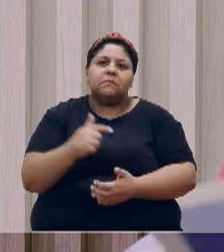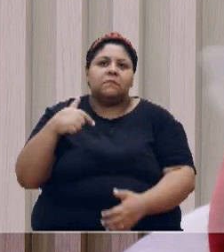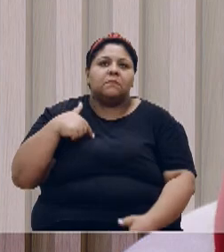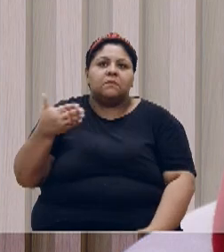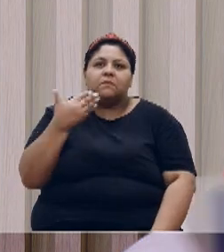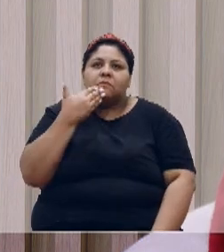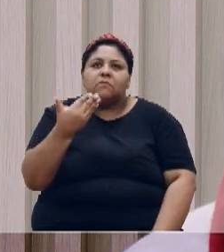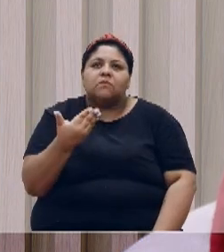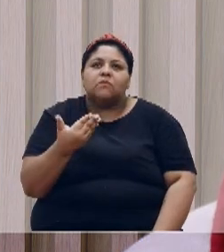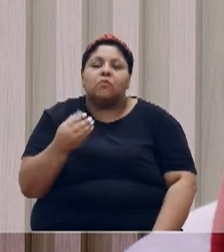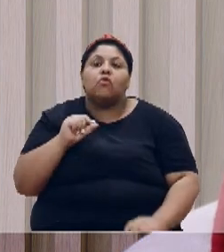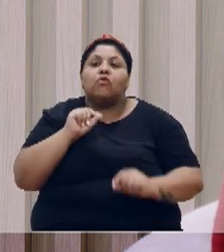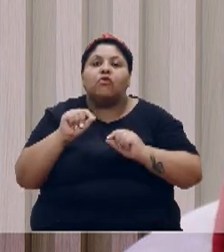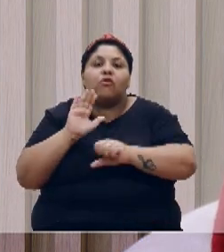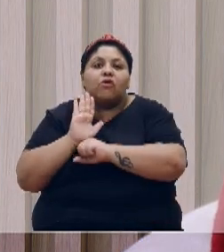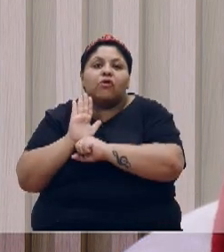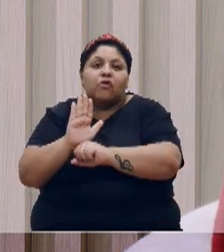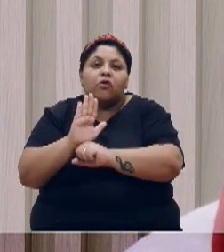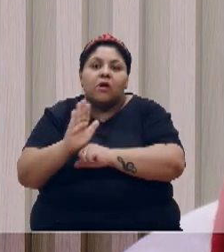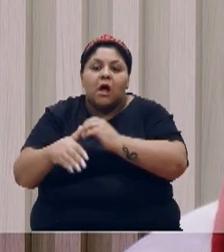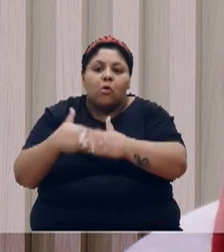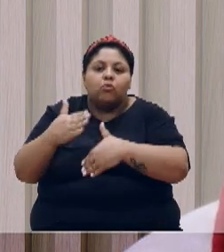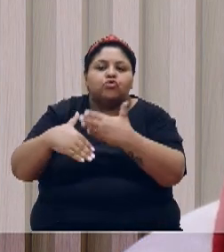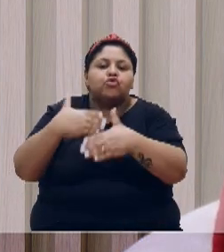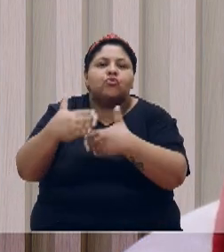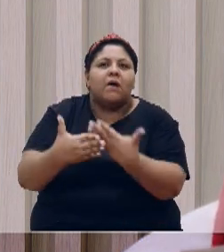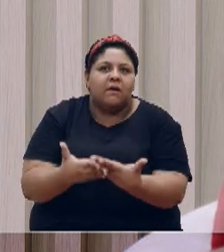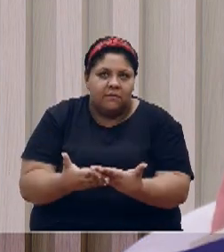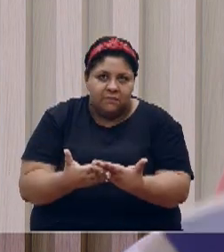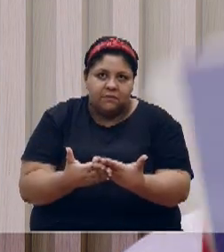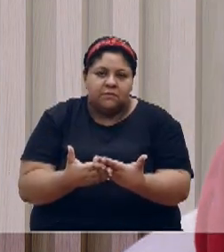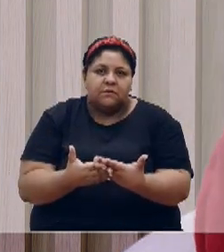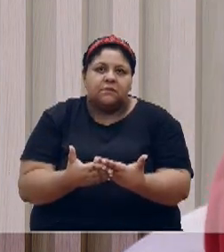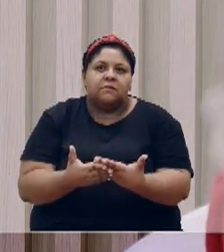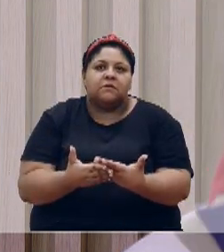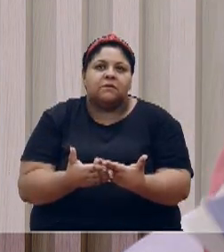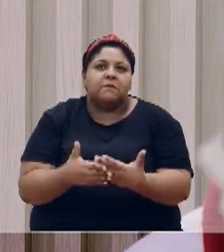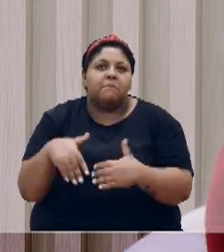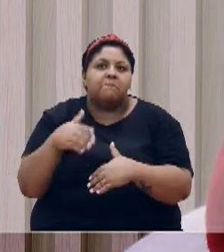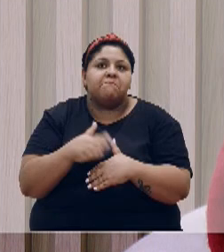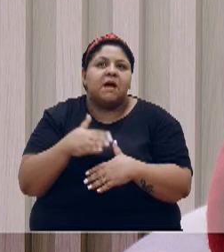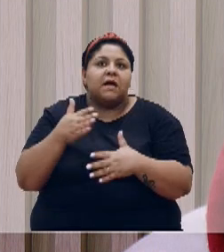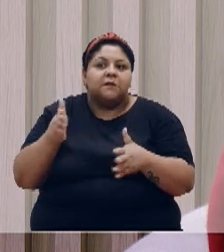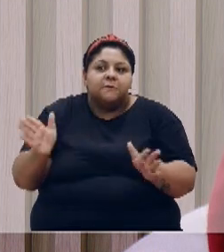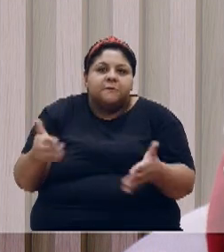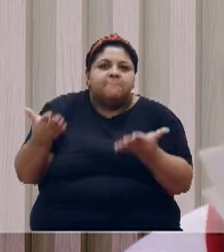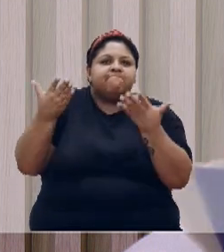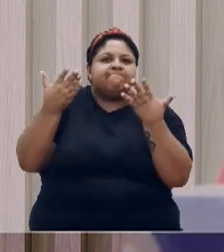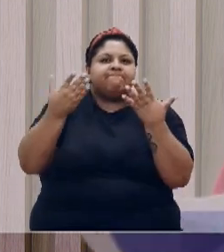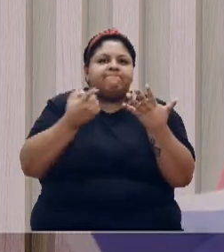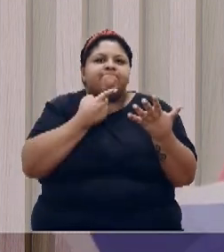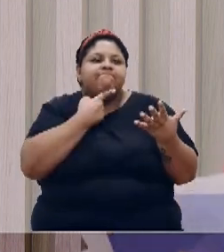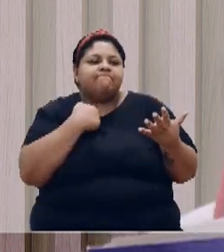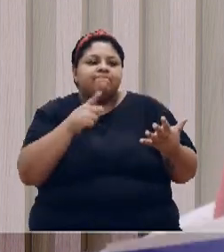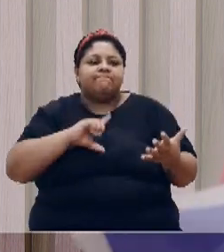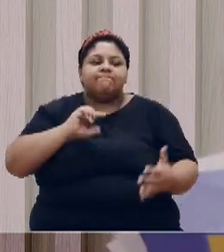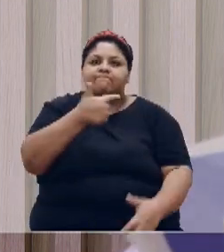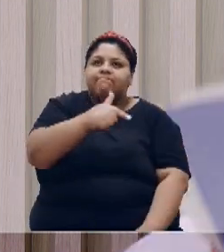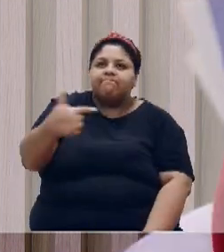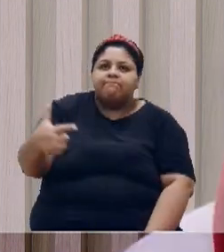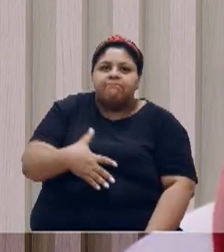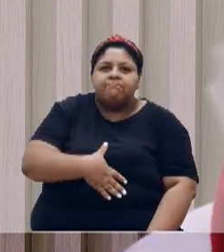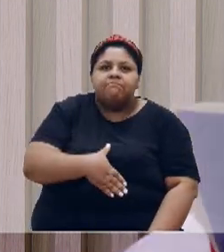vocês também, o que mais ajudou vocês a seguir em frente? O que mais impulsionou essa vontade de ter outro